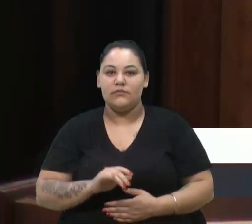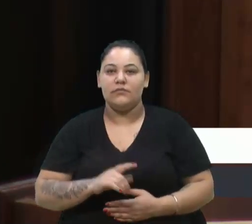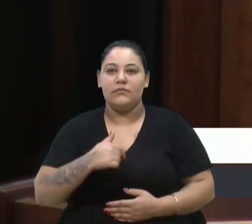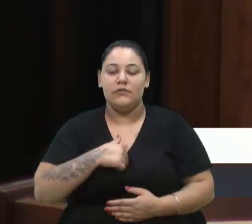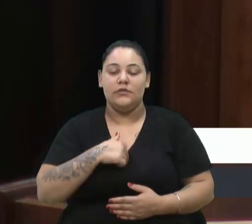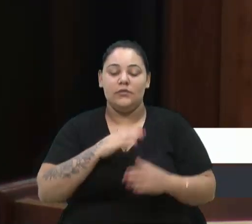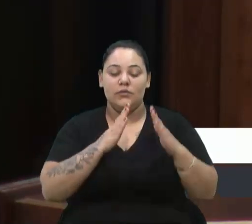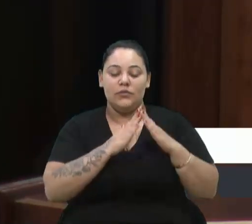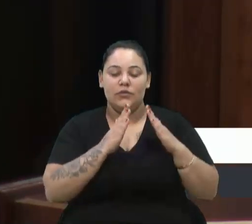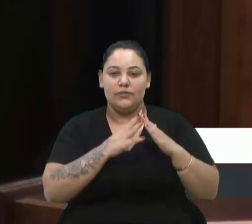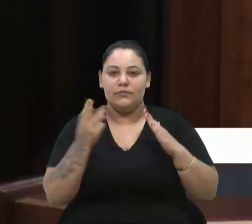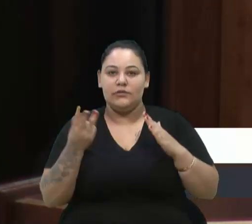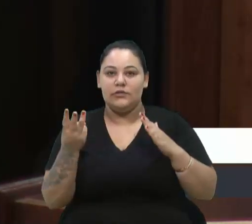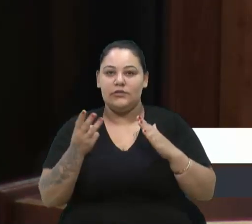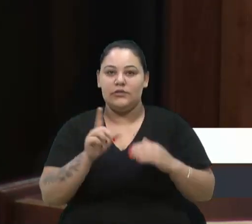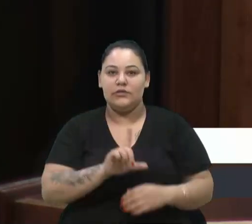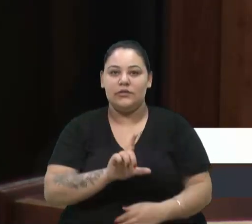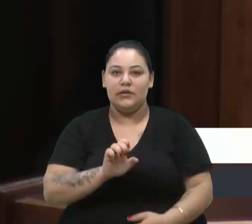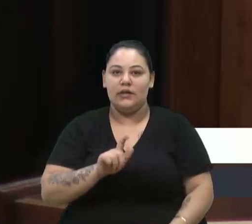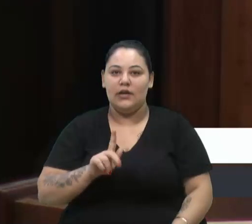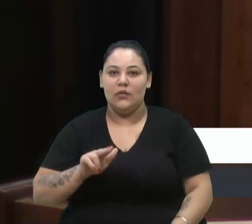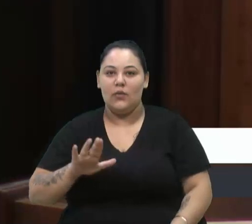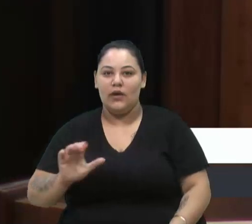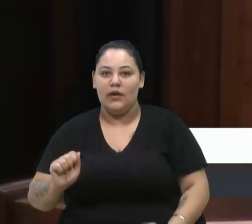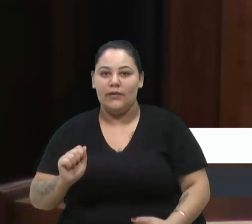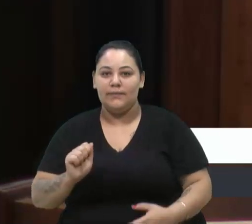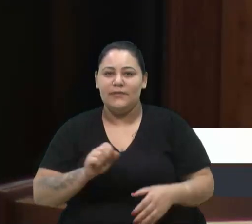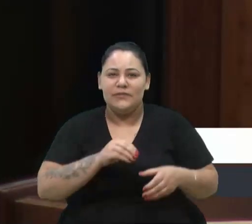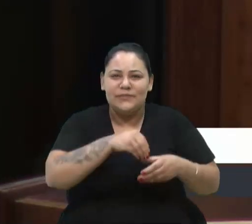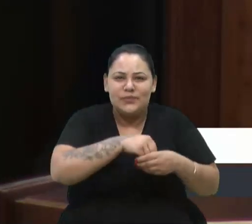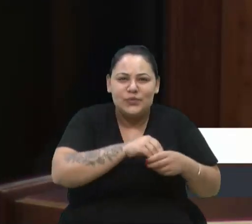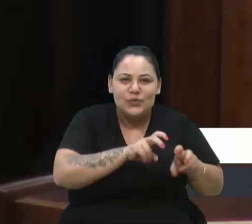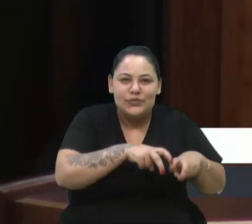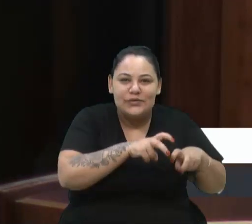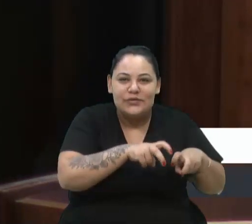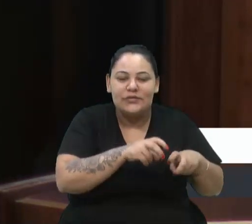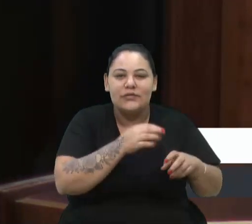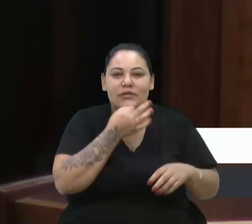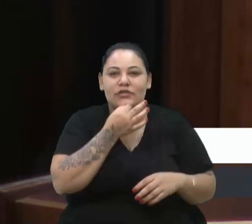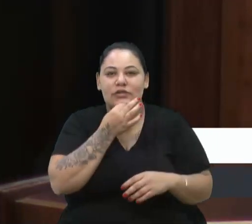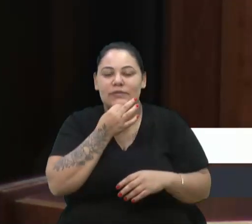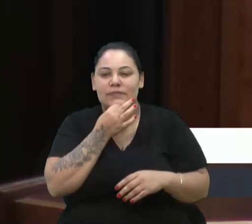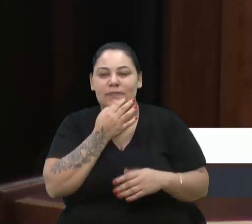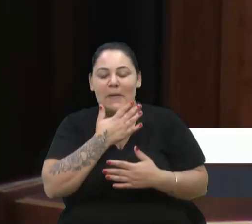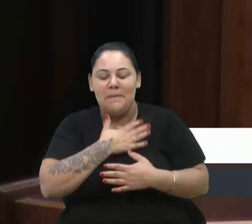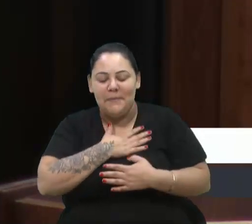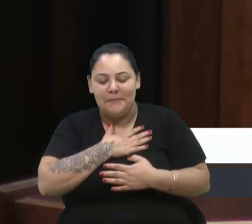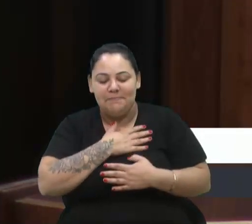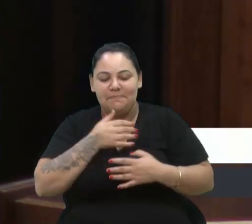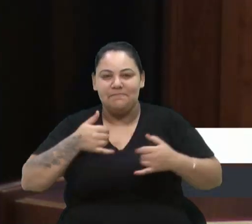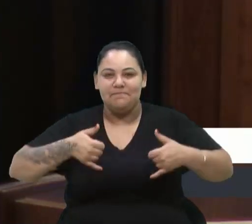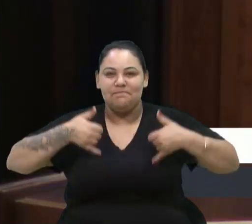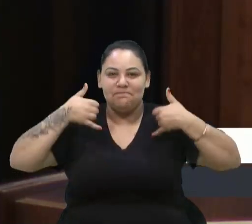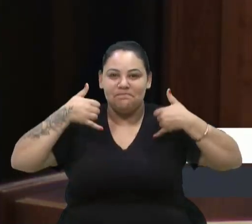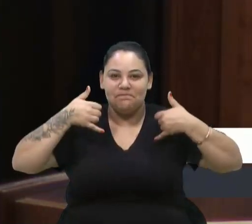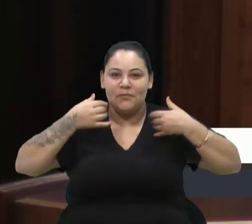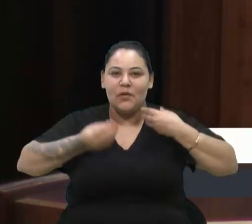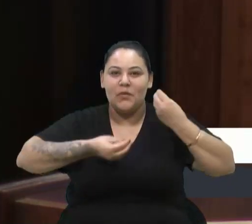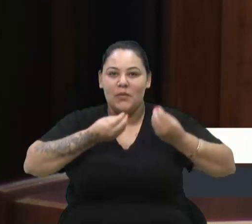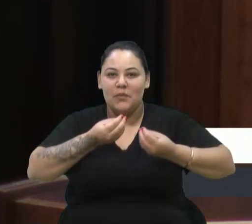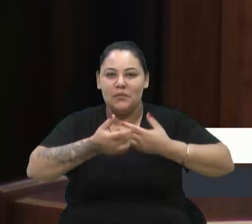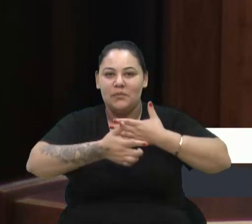cumprimenta as autoridades e a todos que nos prestigia É uma honra enquanto egresso dessa Serra